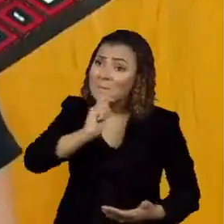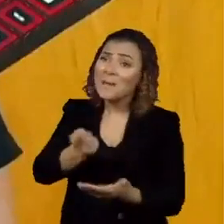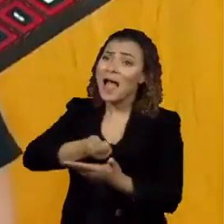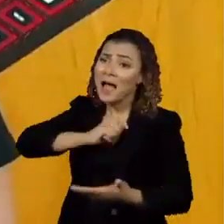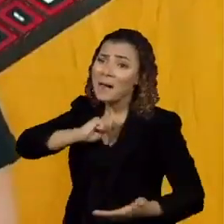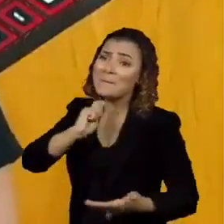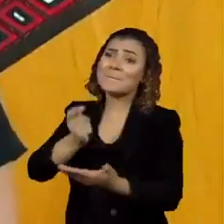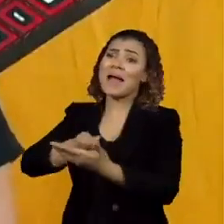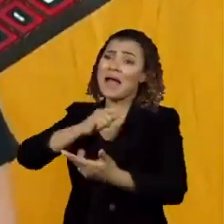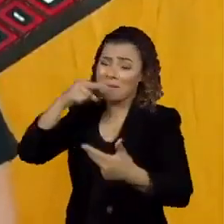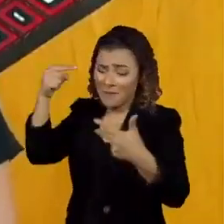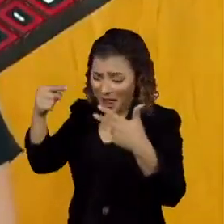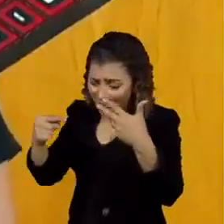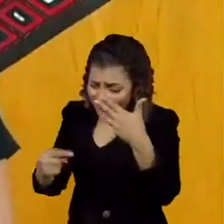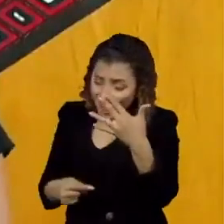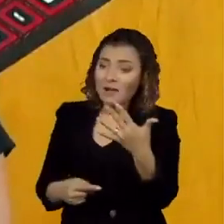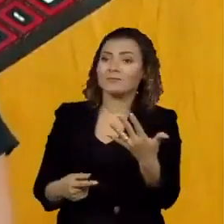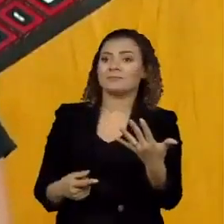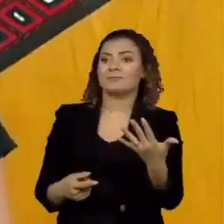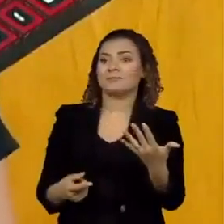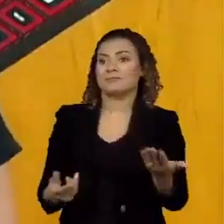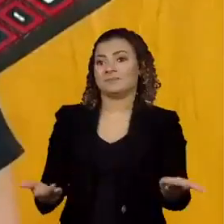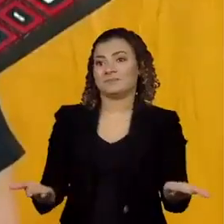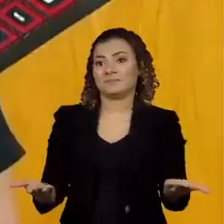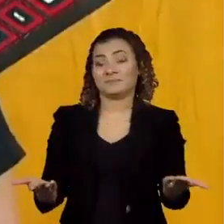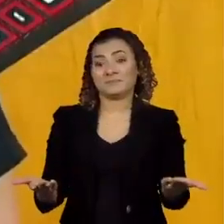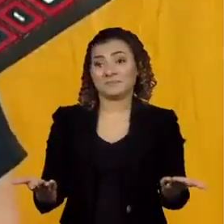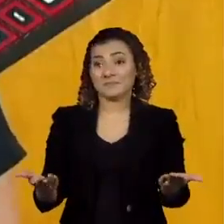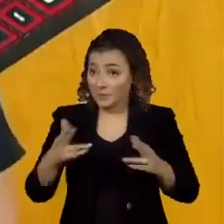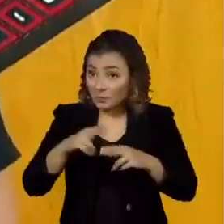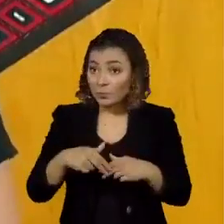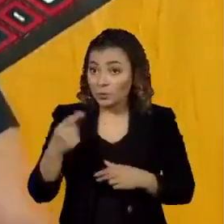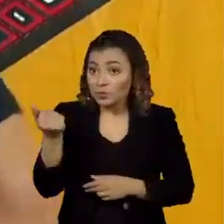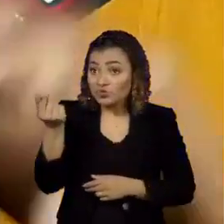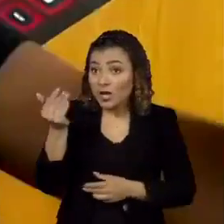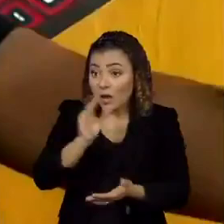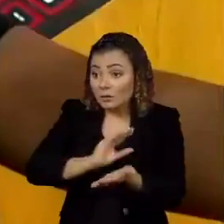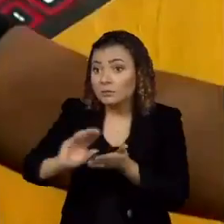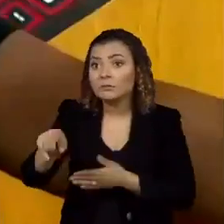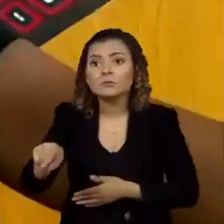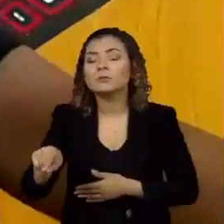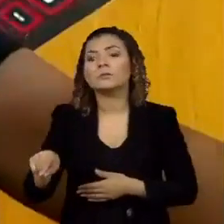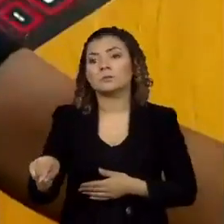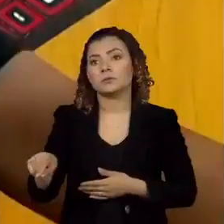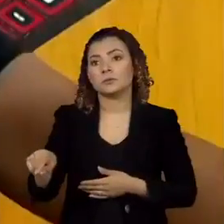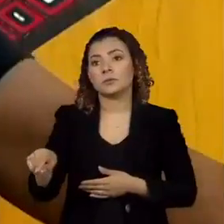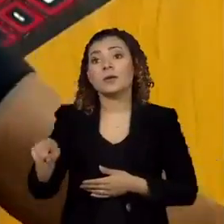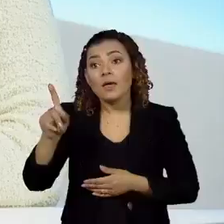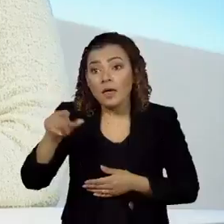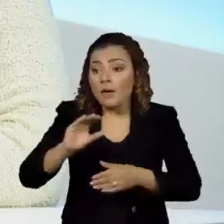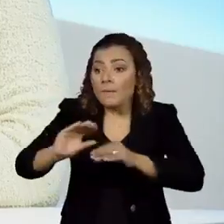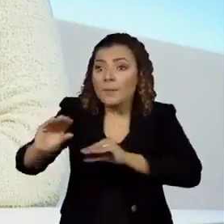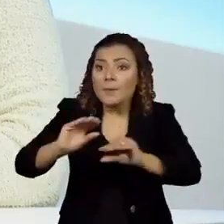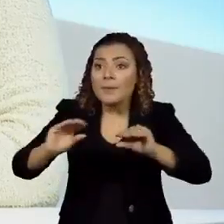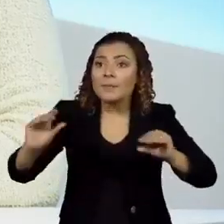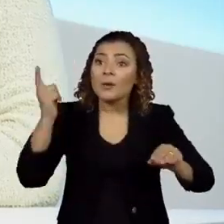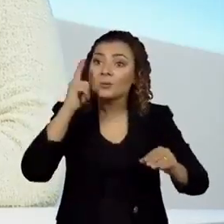os custos dessa nação, então esse dinheiro é que financia os custos, não é?